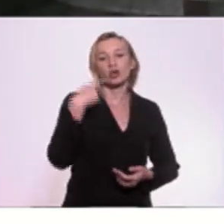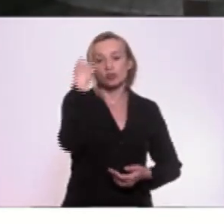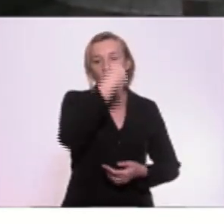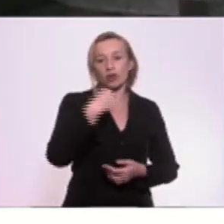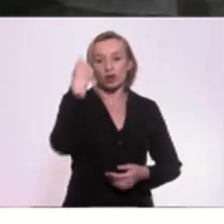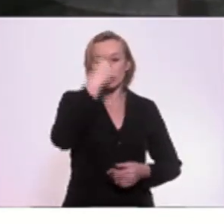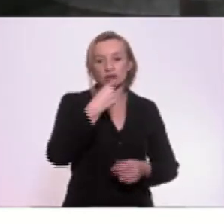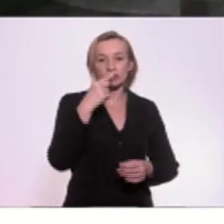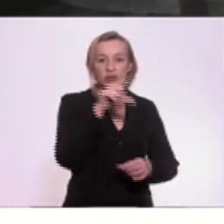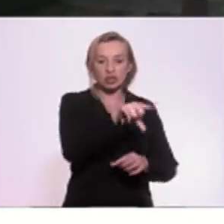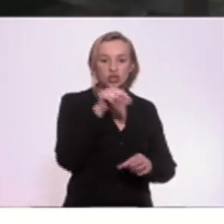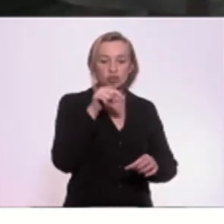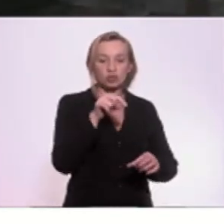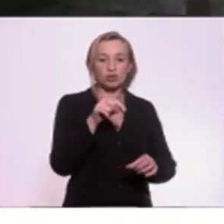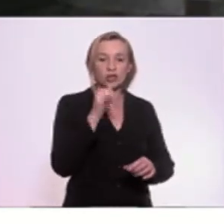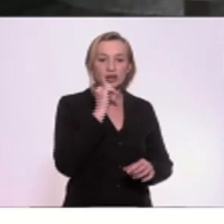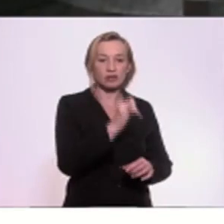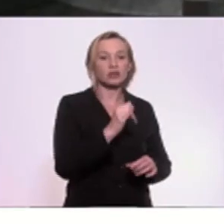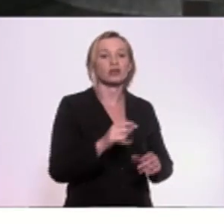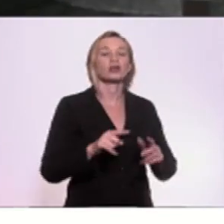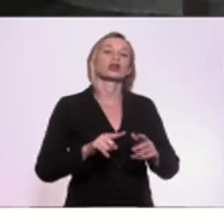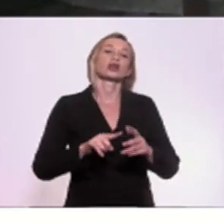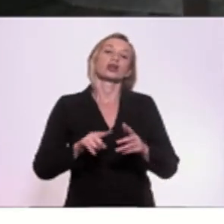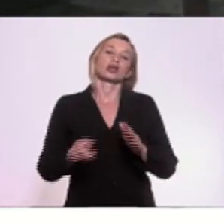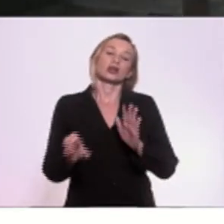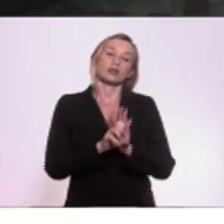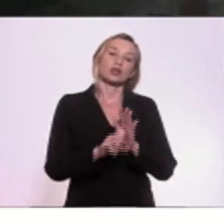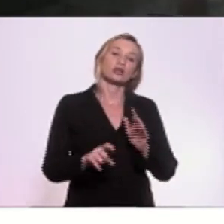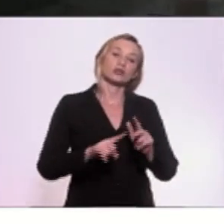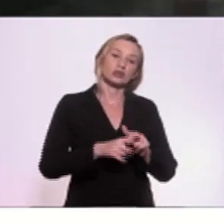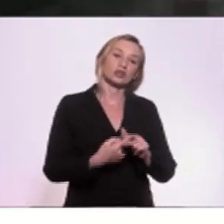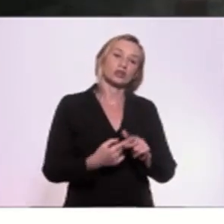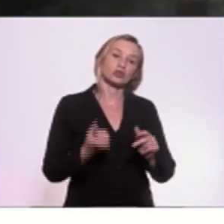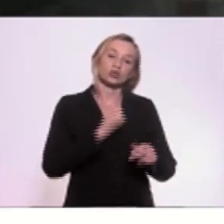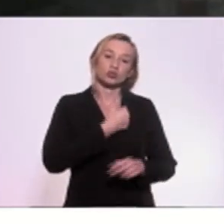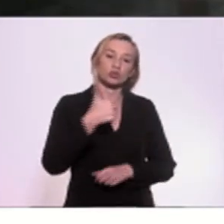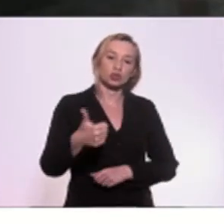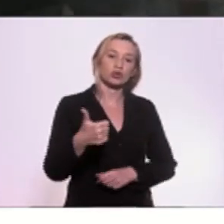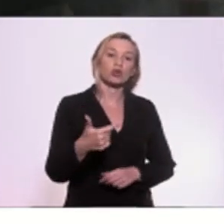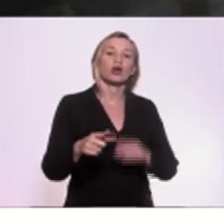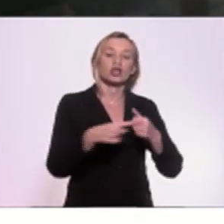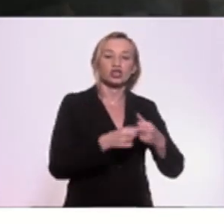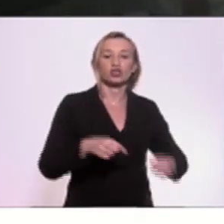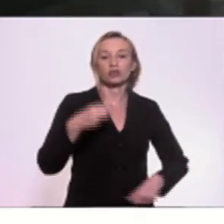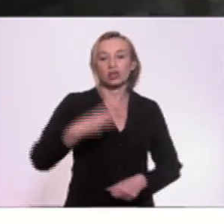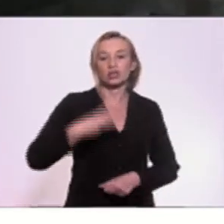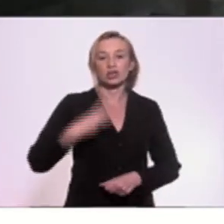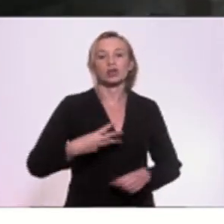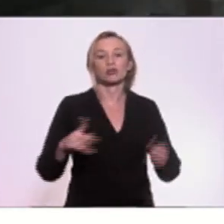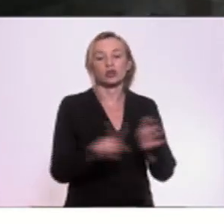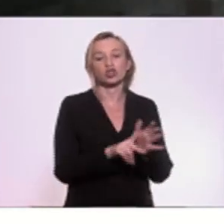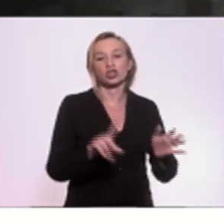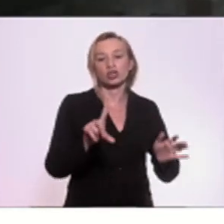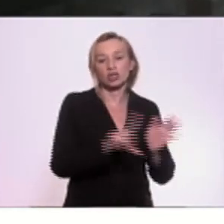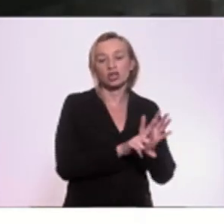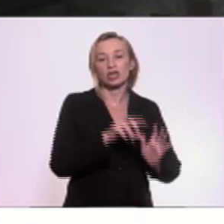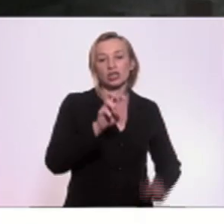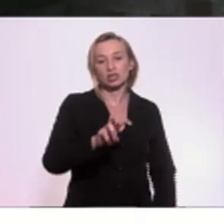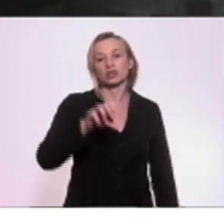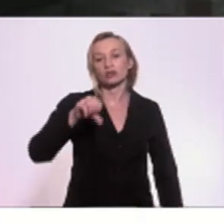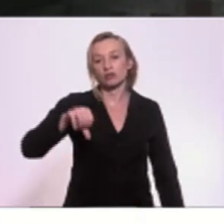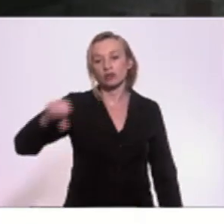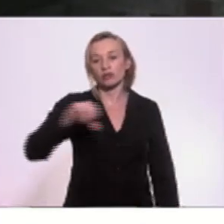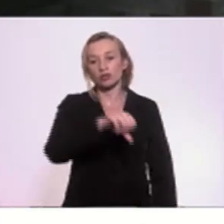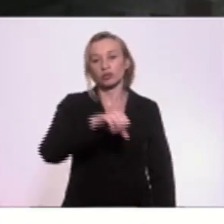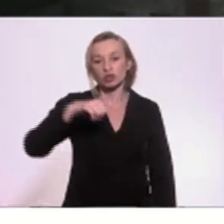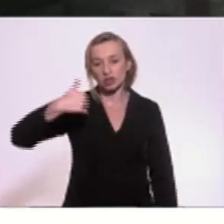horas. Emenda modificativa número 2. Modifica-se o artigo 3º do projeto de lei 599 de